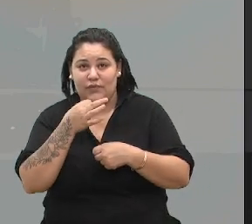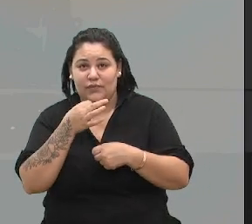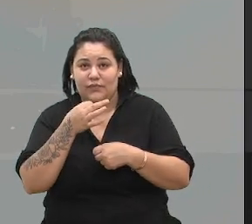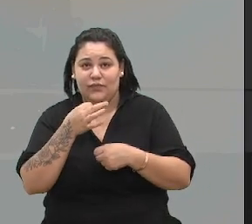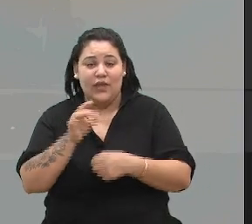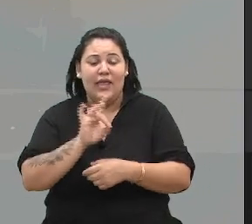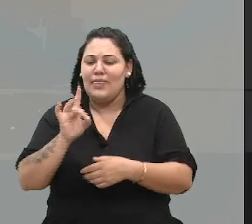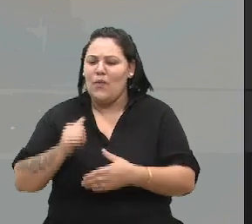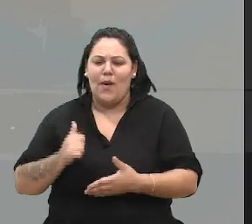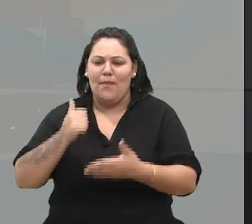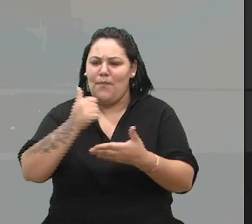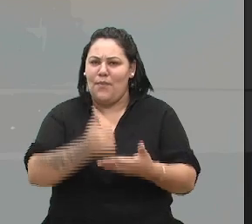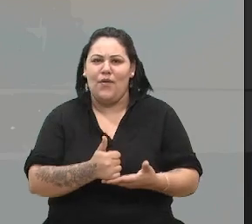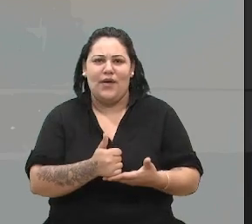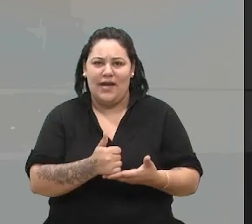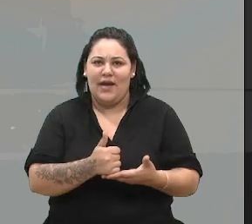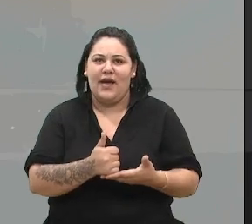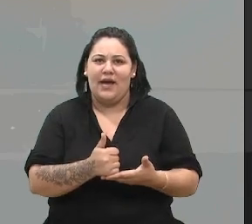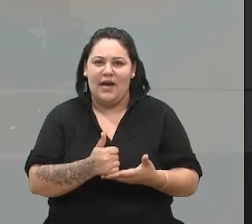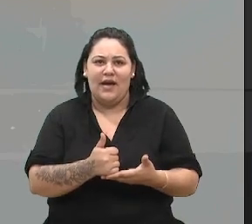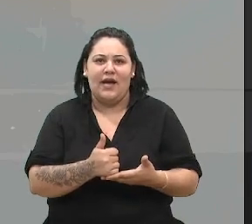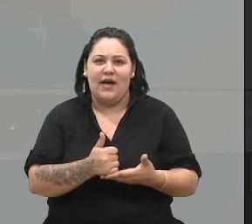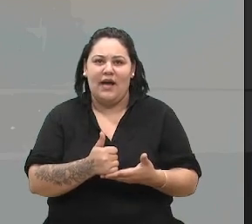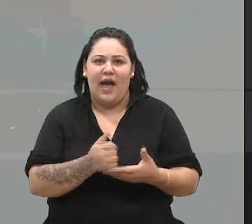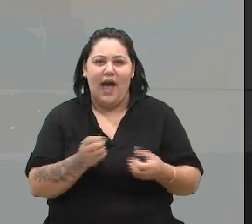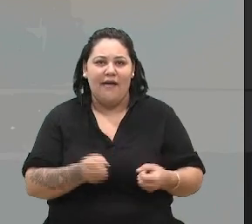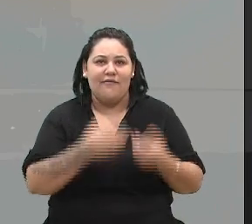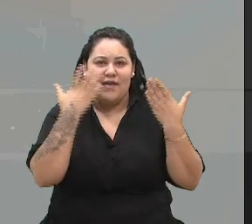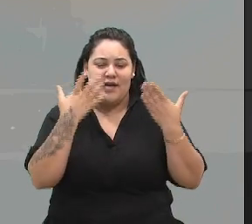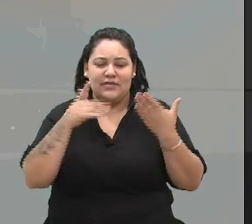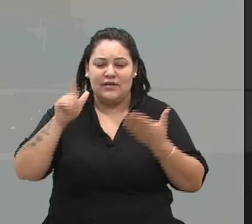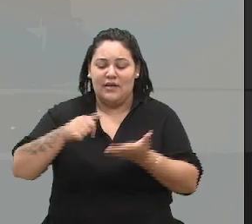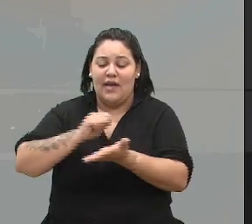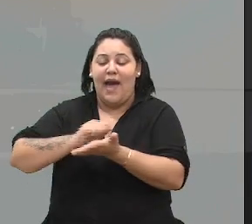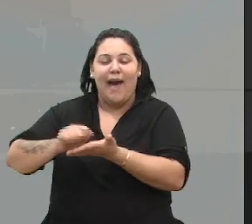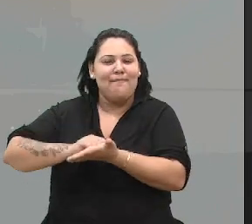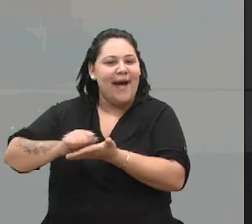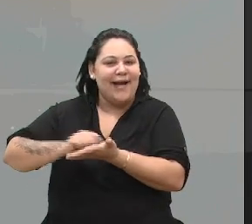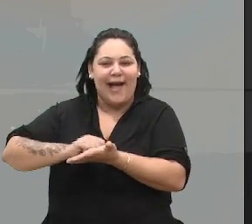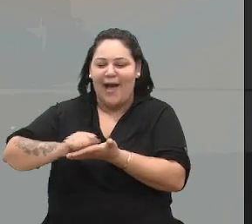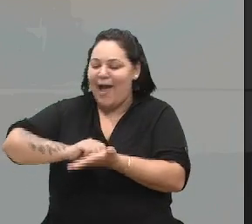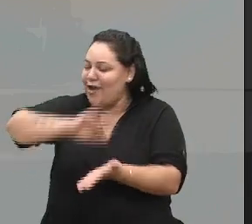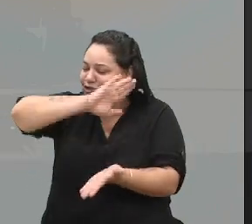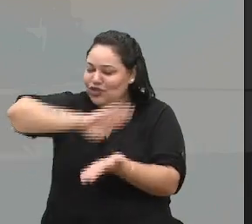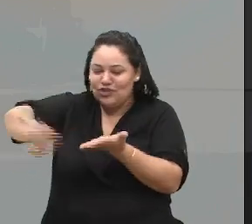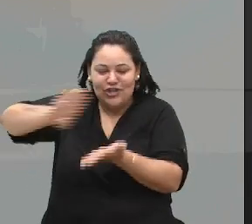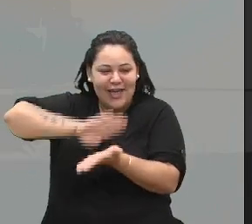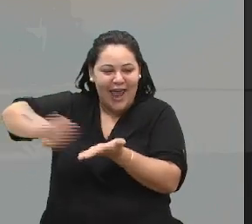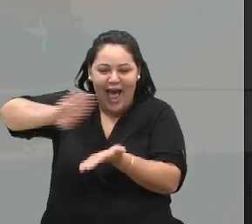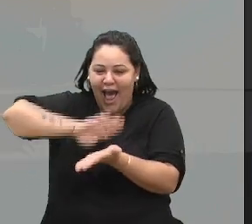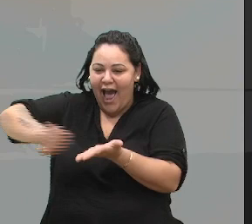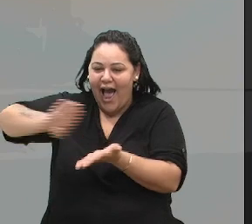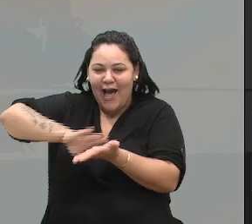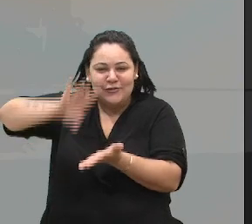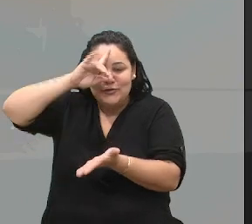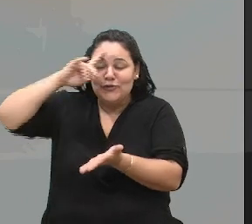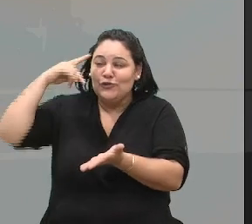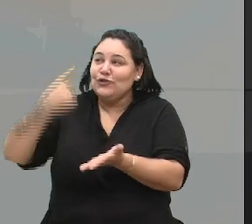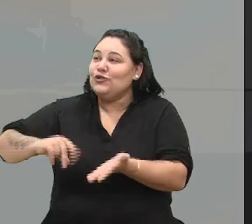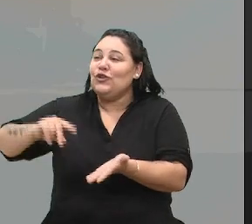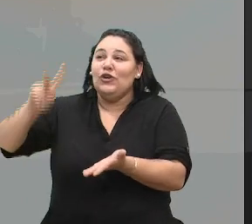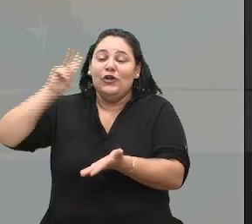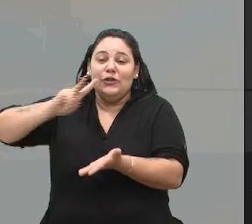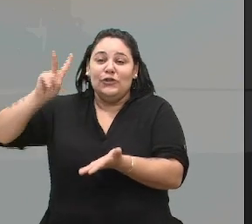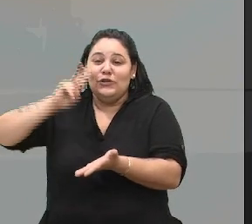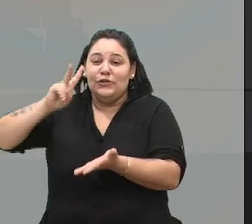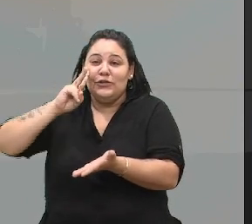a Festa da Uva é apagar a lembrança desse povo. É apagar a lembrança do suor, do sacrifício, do